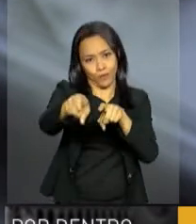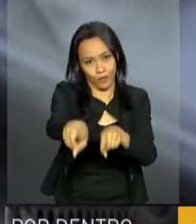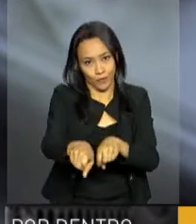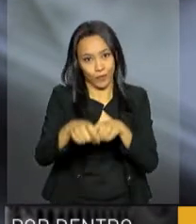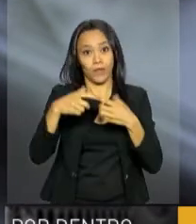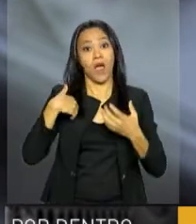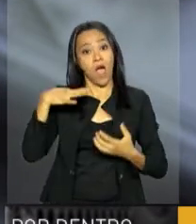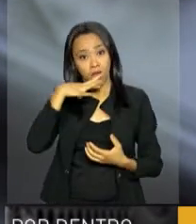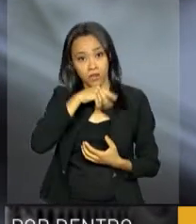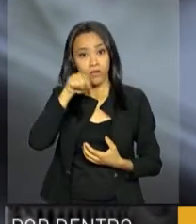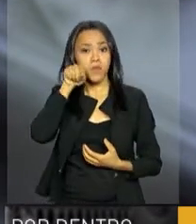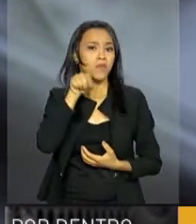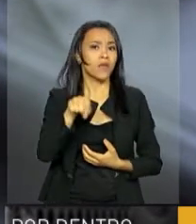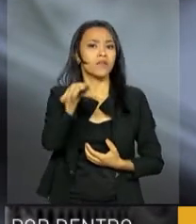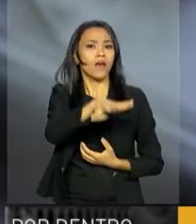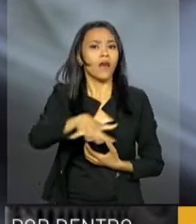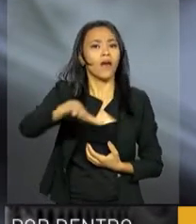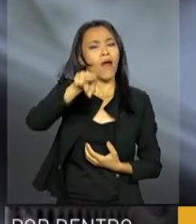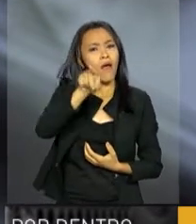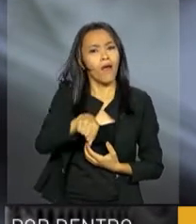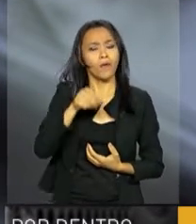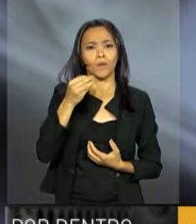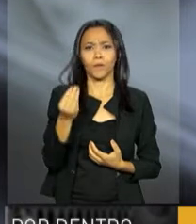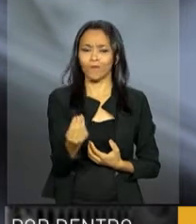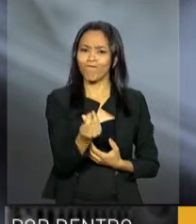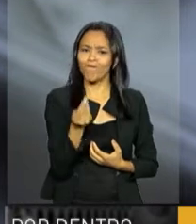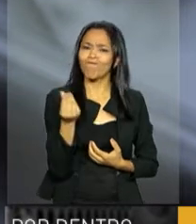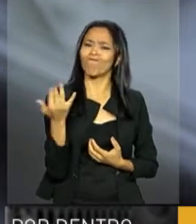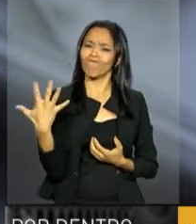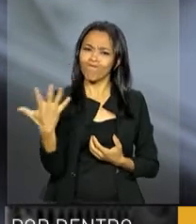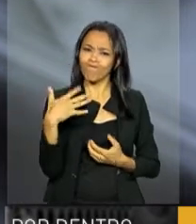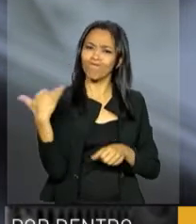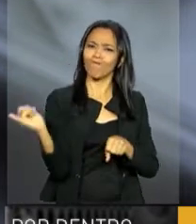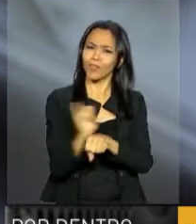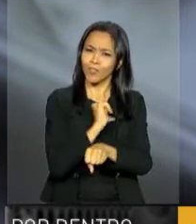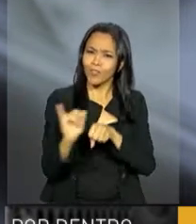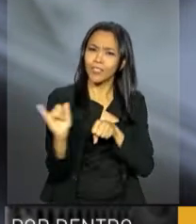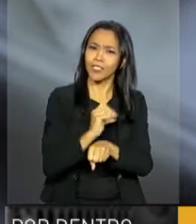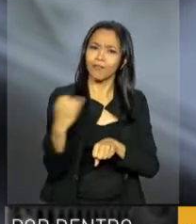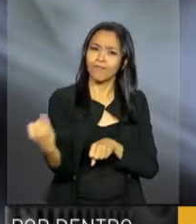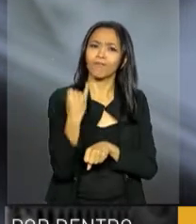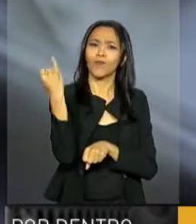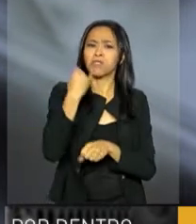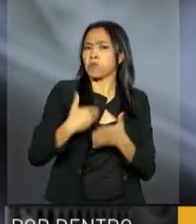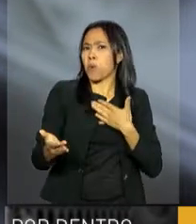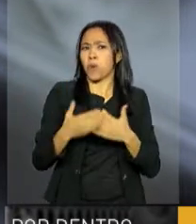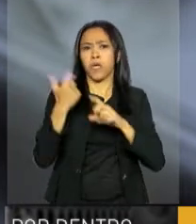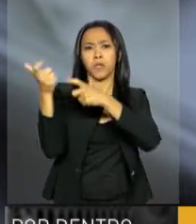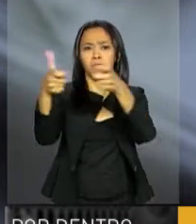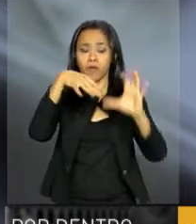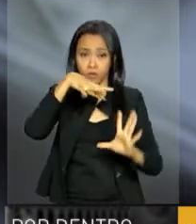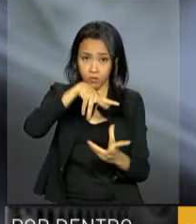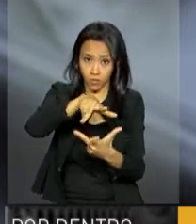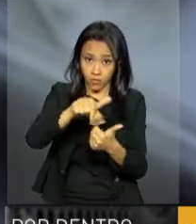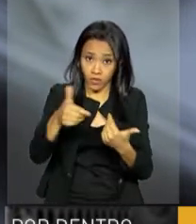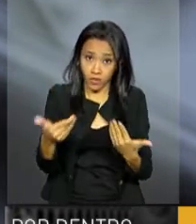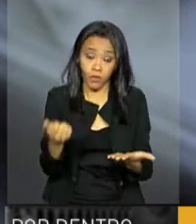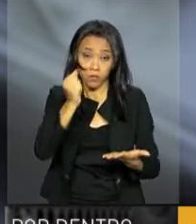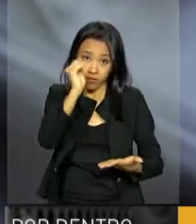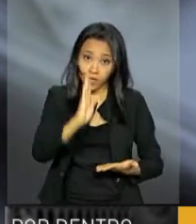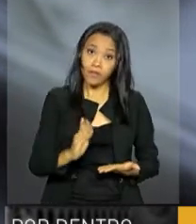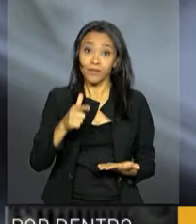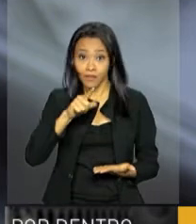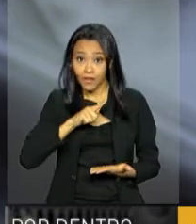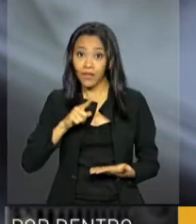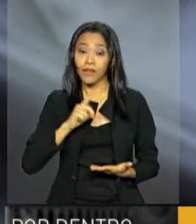mas acham que a agricultura é um elemento de grande relevância sempre em qualquer lugar do mundo eo brasil tem